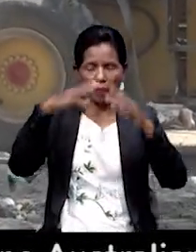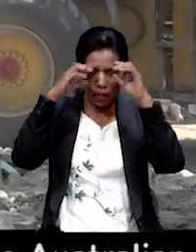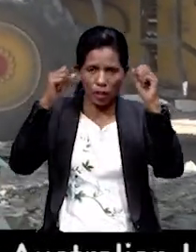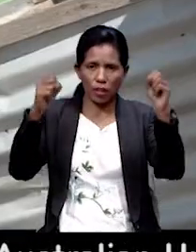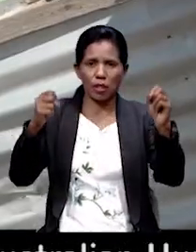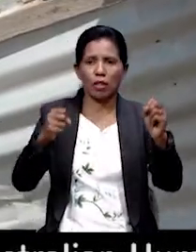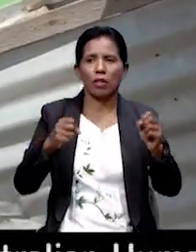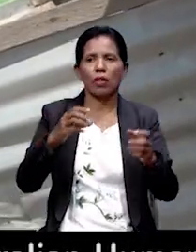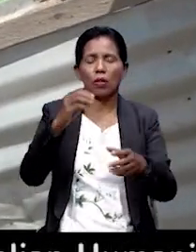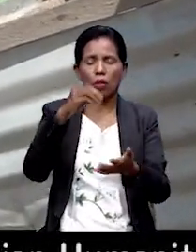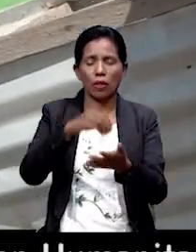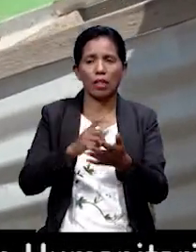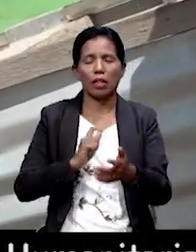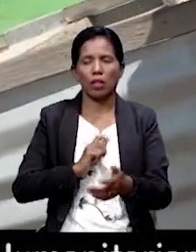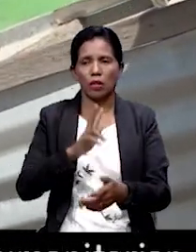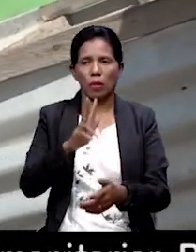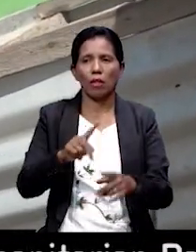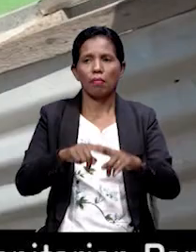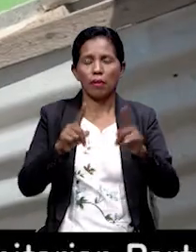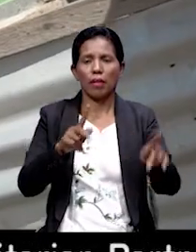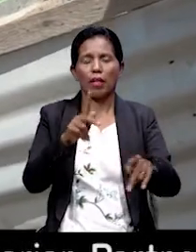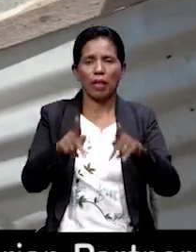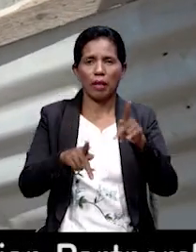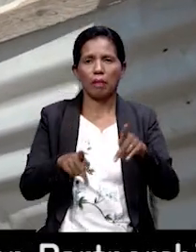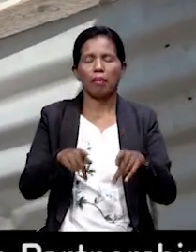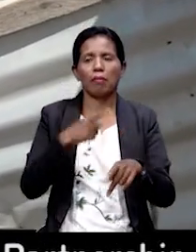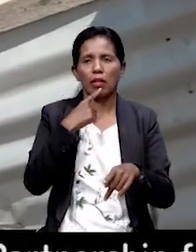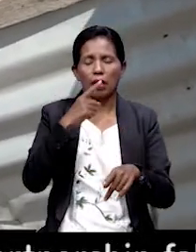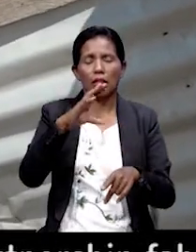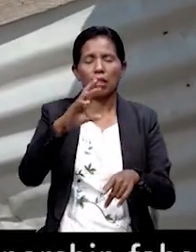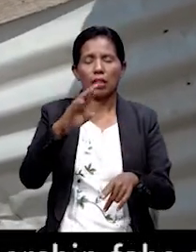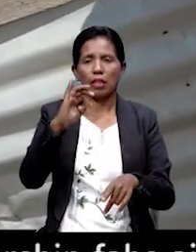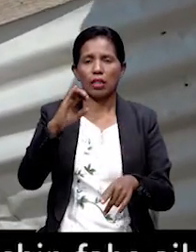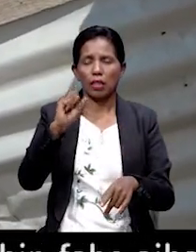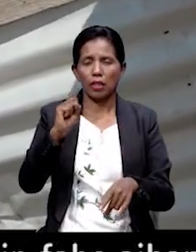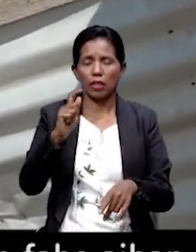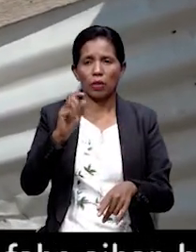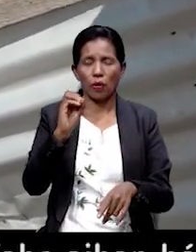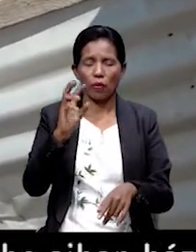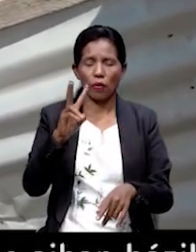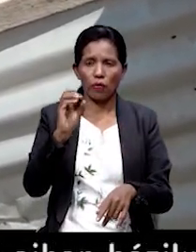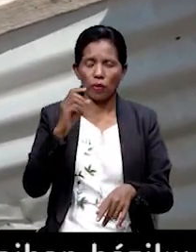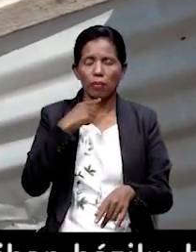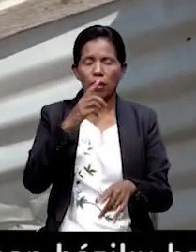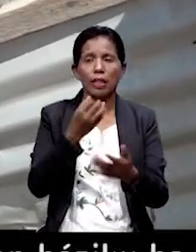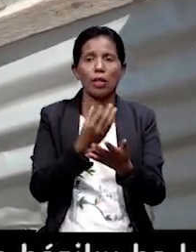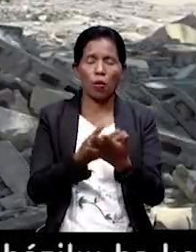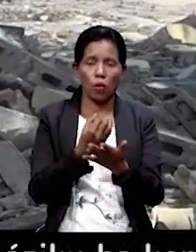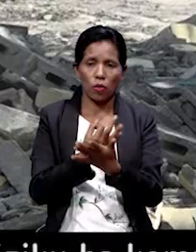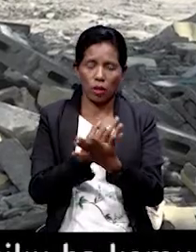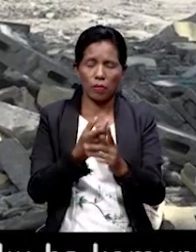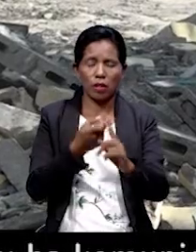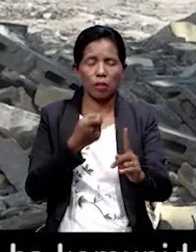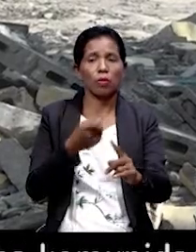batou e troço Tacitolo. Mas bem, habitante Cristóvão da Conceição Hateten, compensação nebe siracimo o se governo lhe o Ministério de